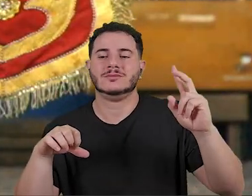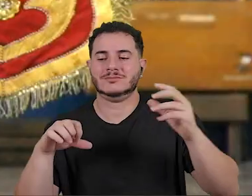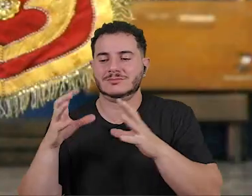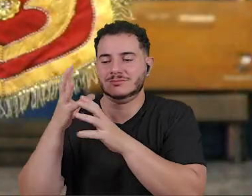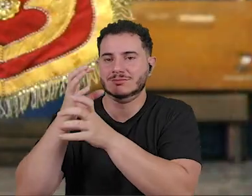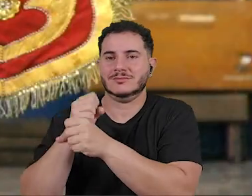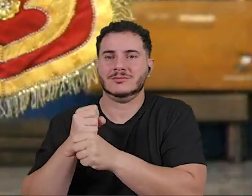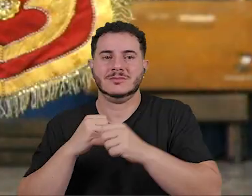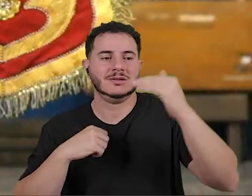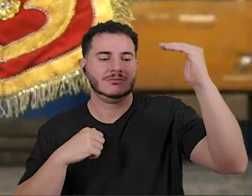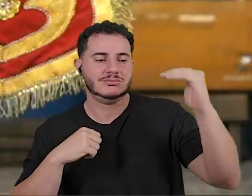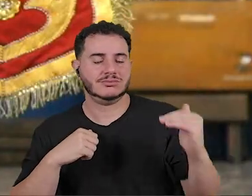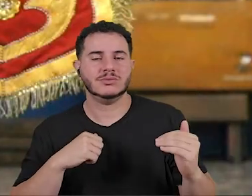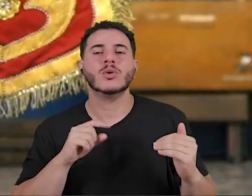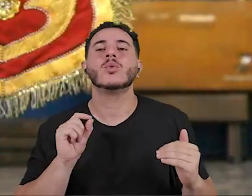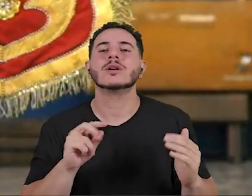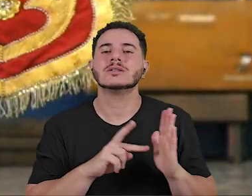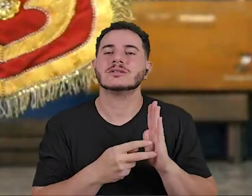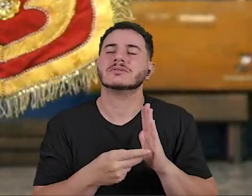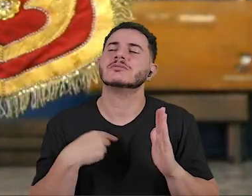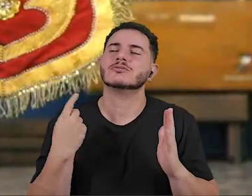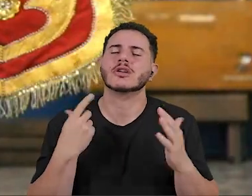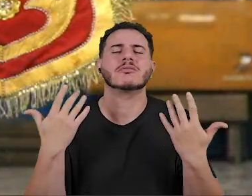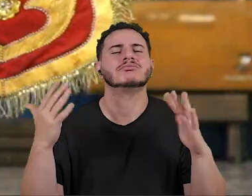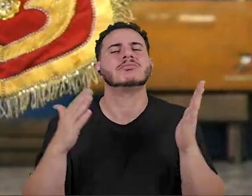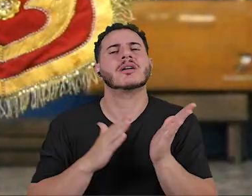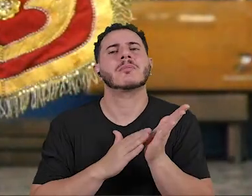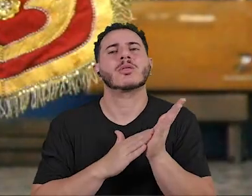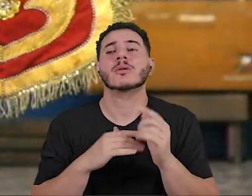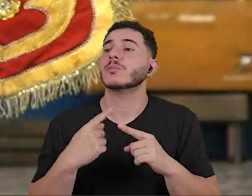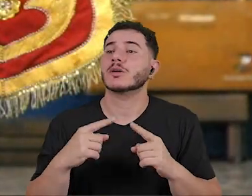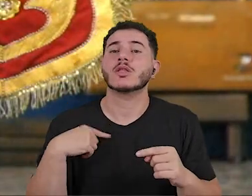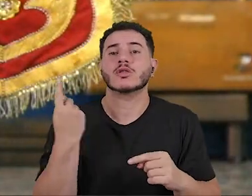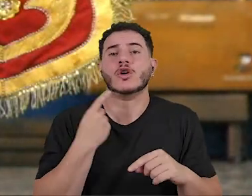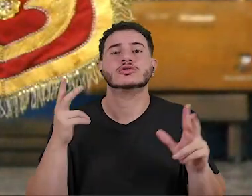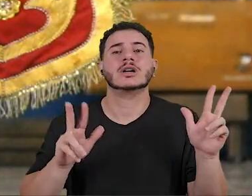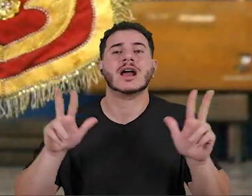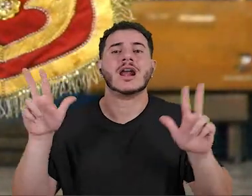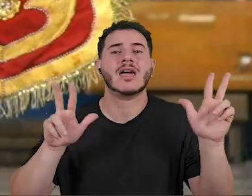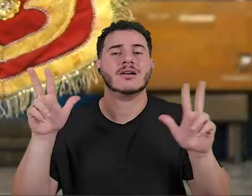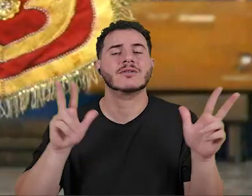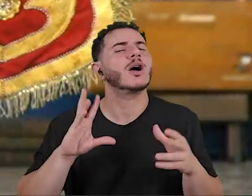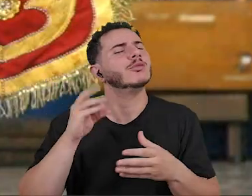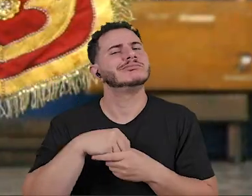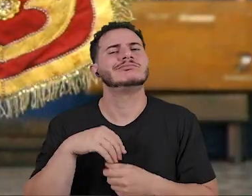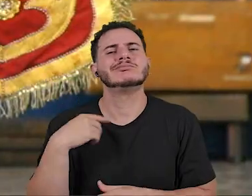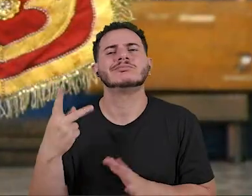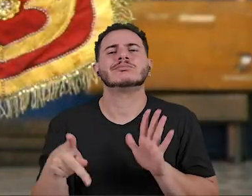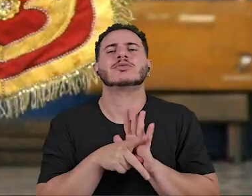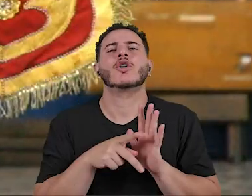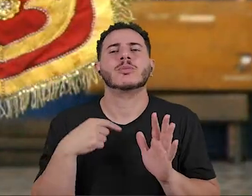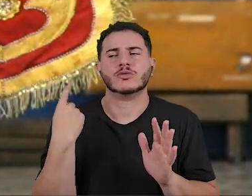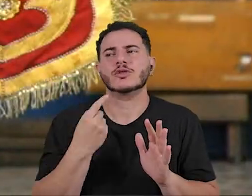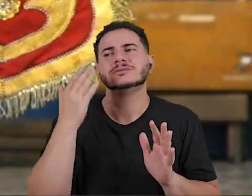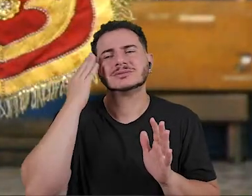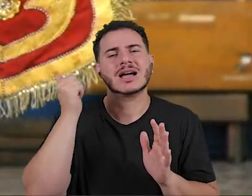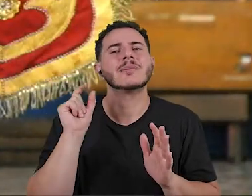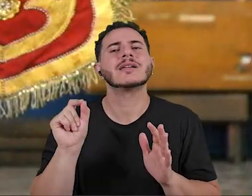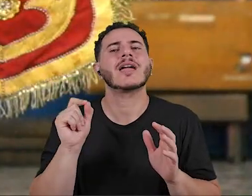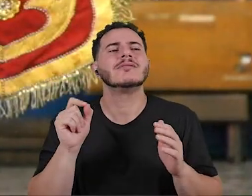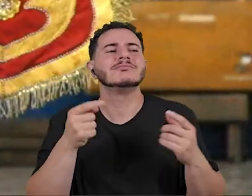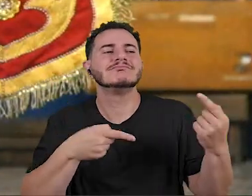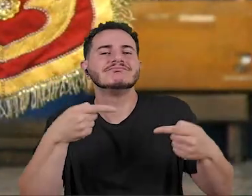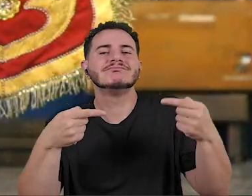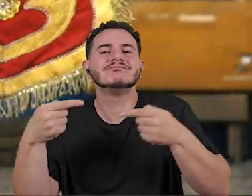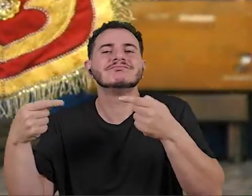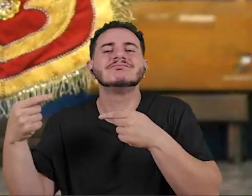está fazendo e com quem nós estamos disputando, né? Então é um concurso. Ganhar, eu já disse para